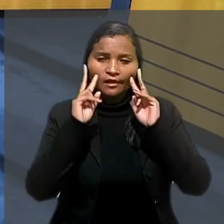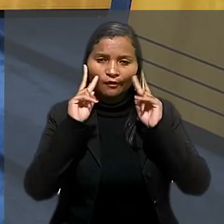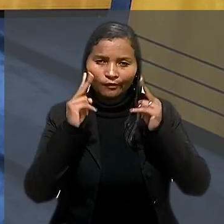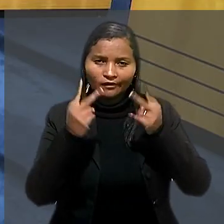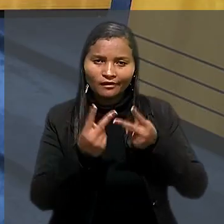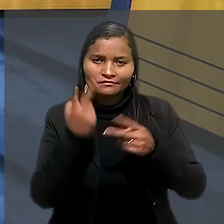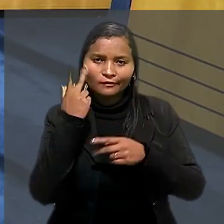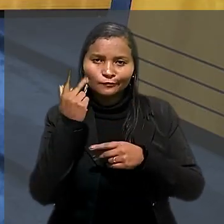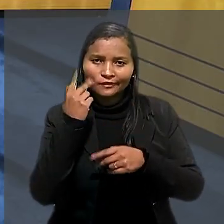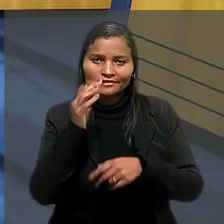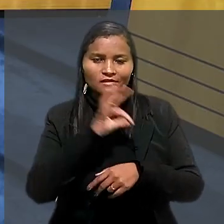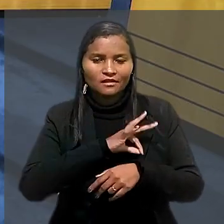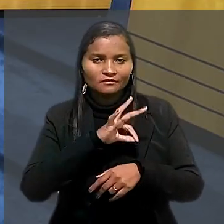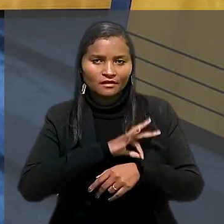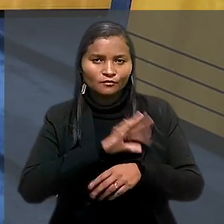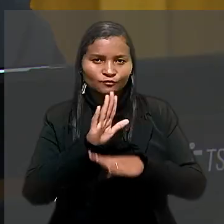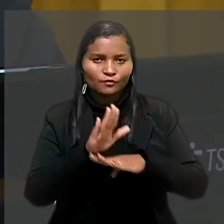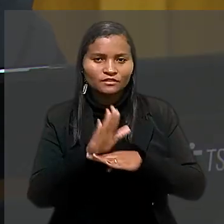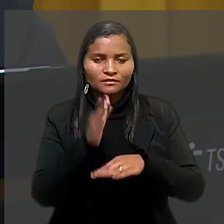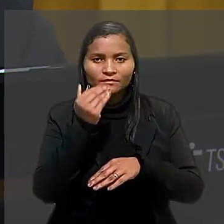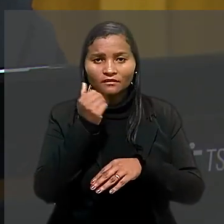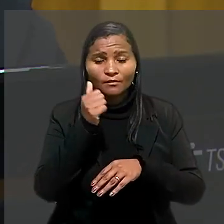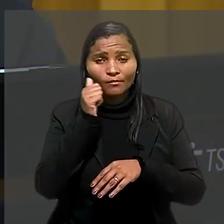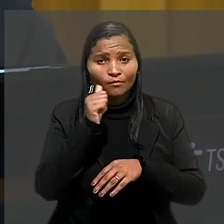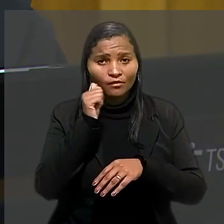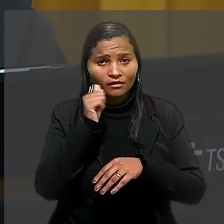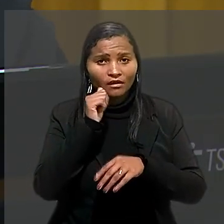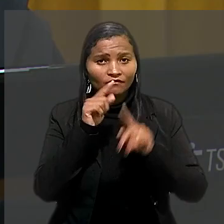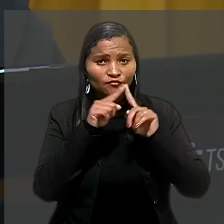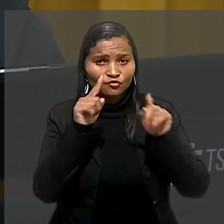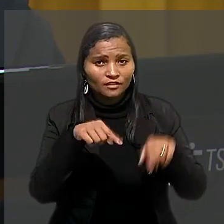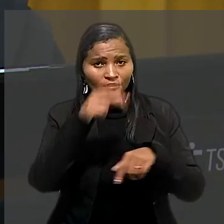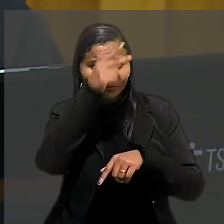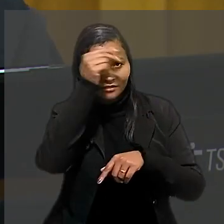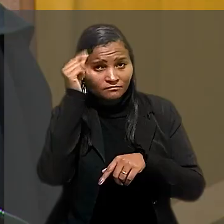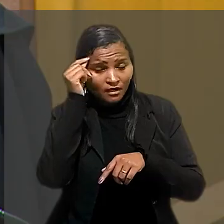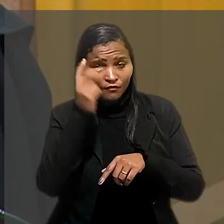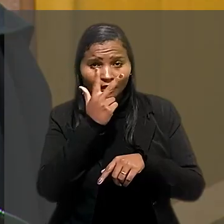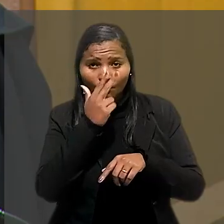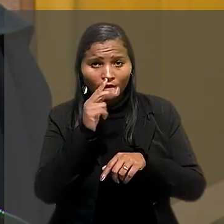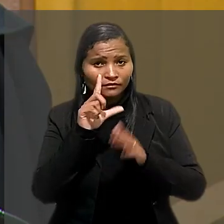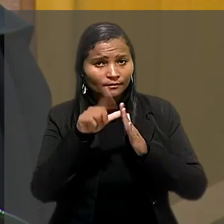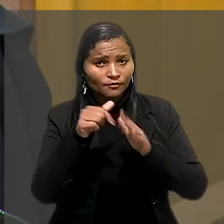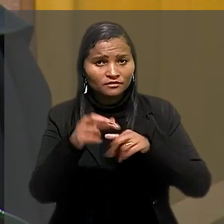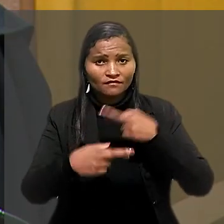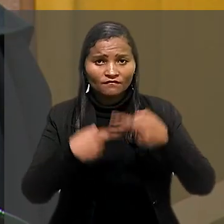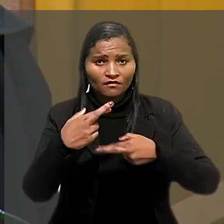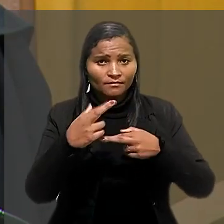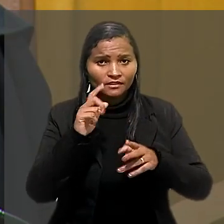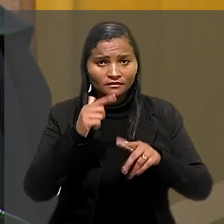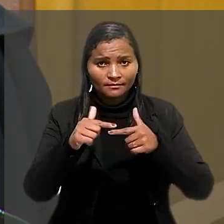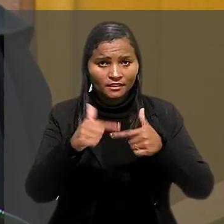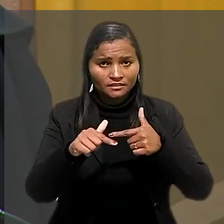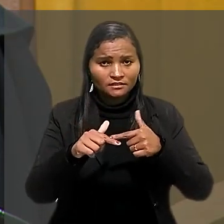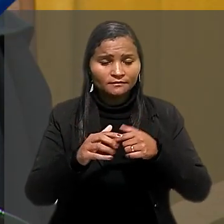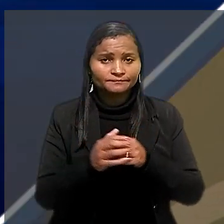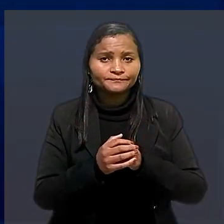Sétima turma reconhece natureza salarial do auxílio alimentação de uma servidora municipal mesmo após a reforma